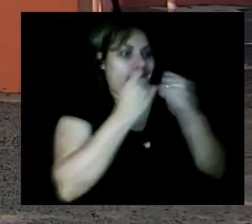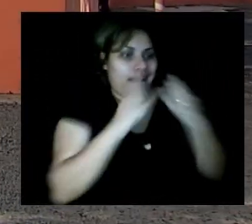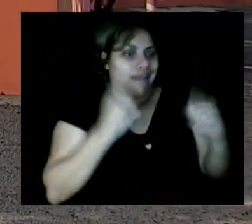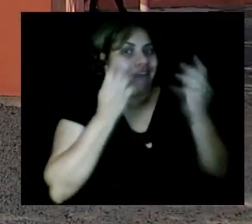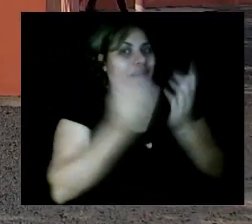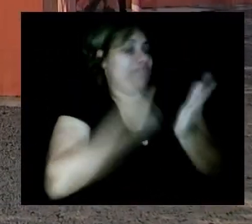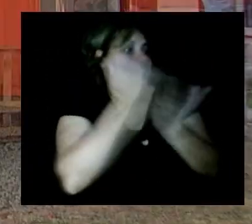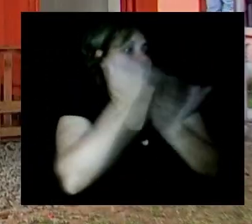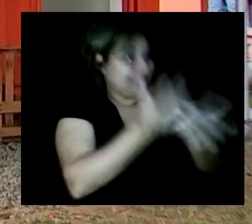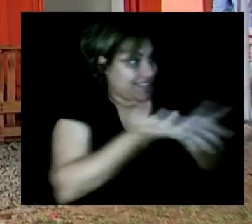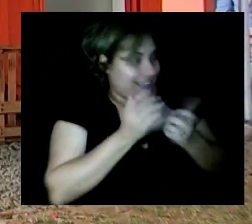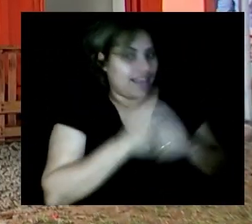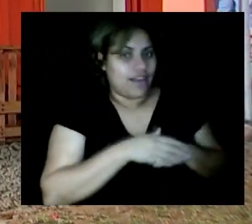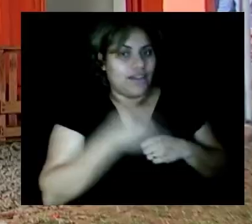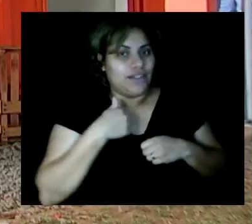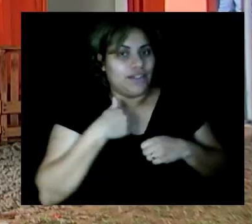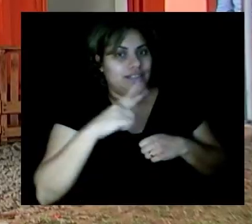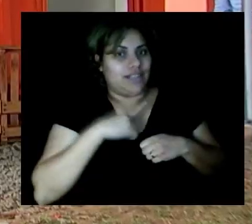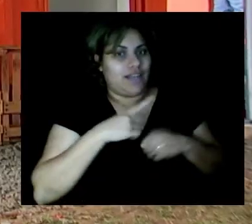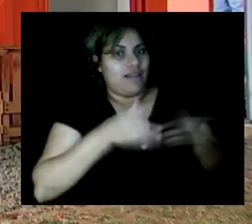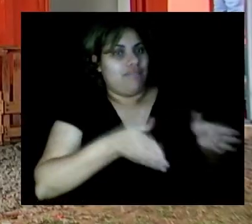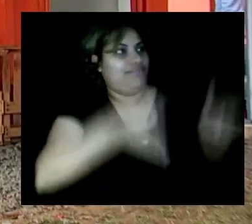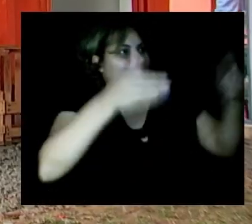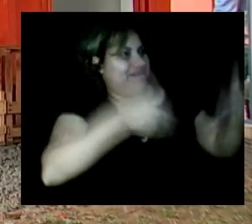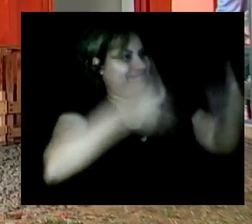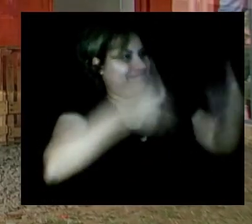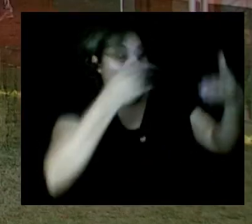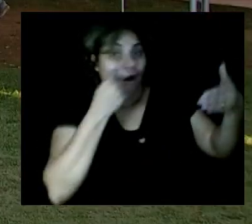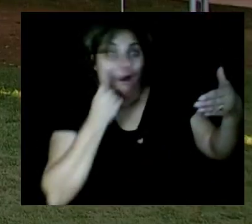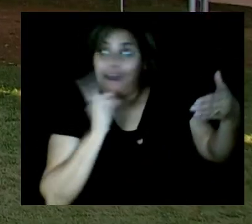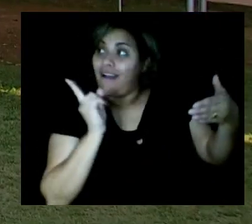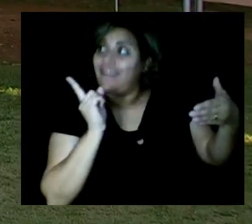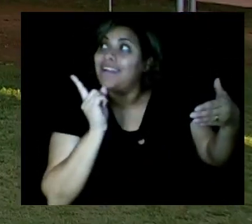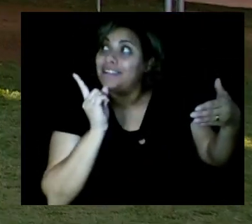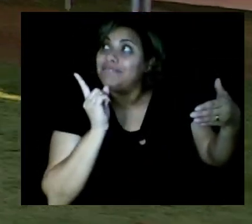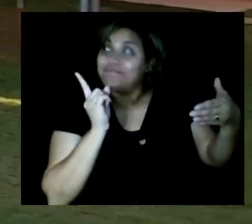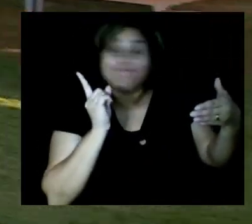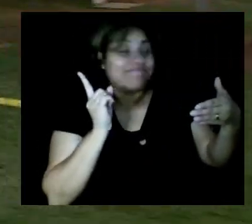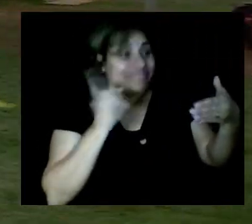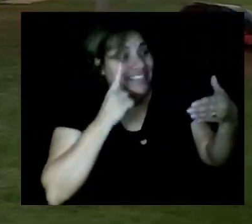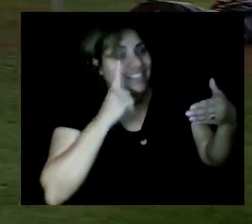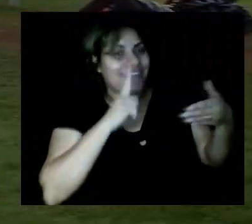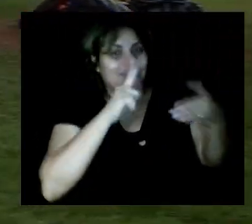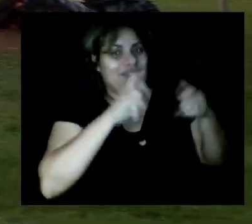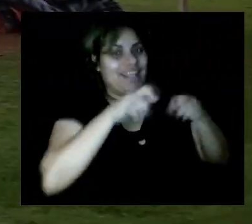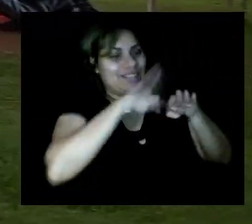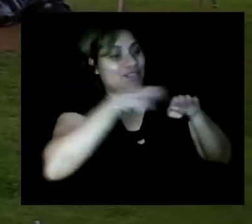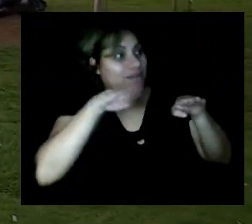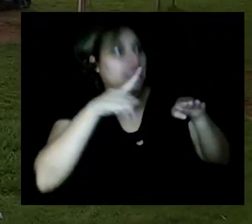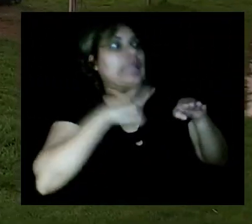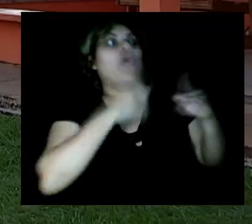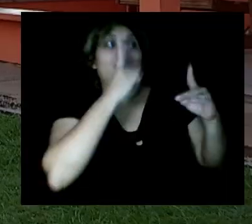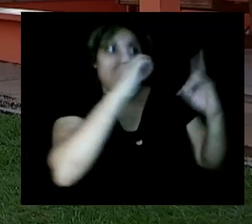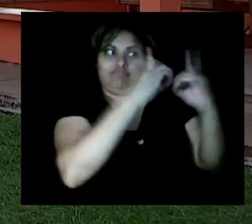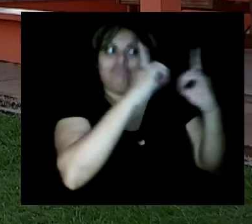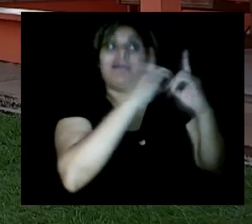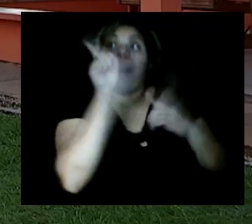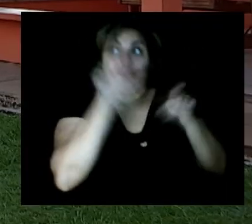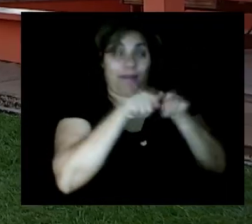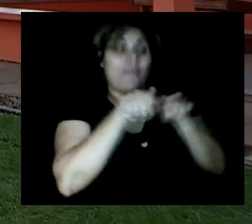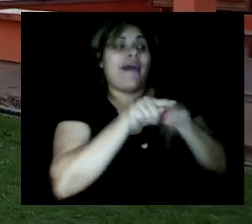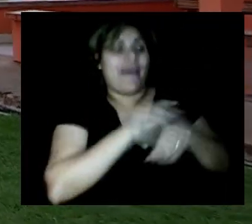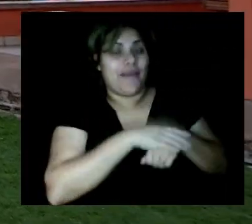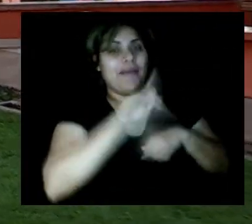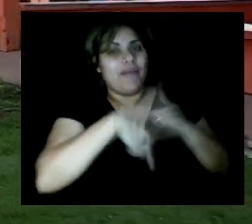temos 2 containers lá no estacionamento que também é feito o atendimento e a gente